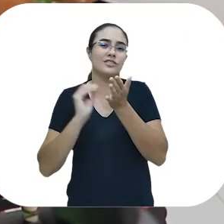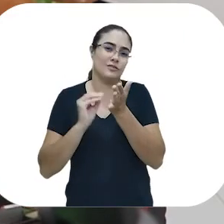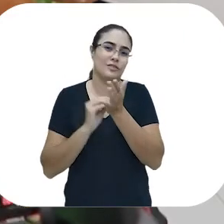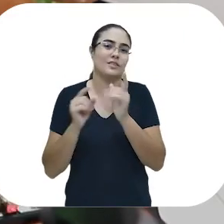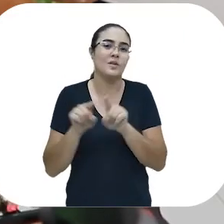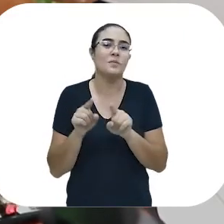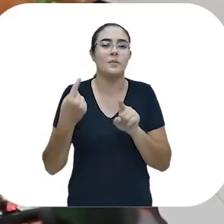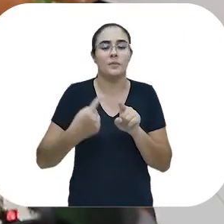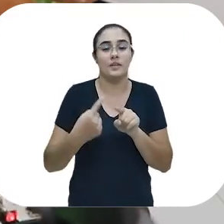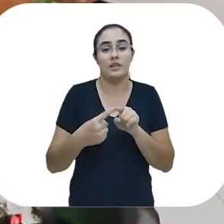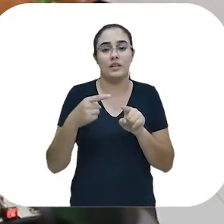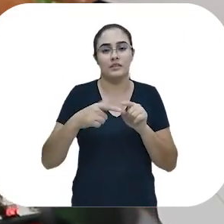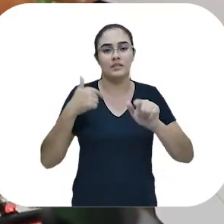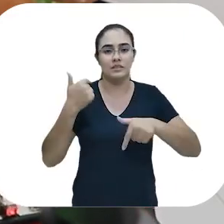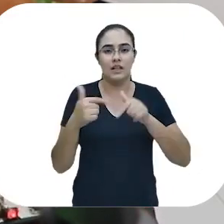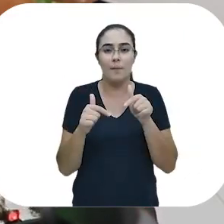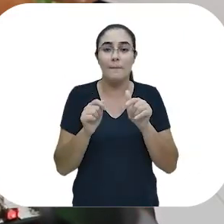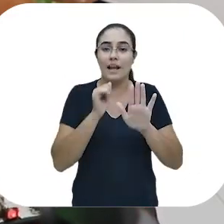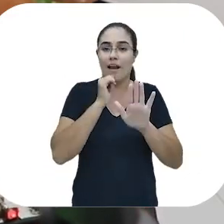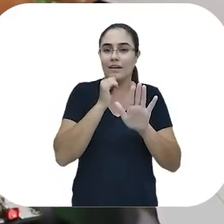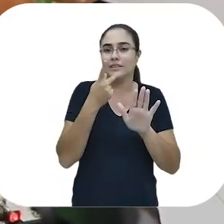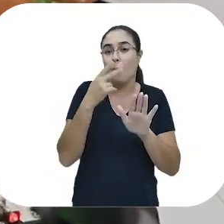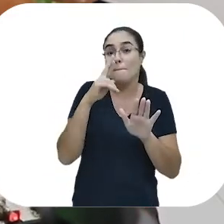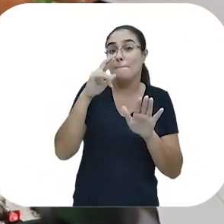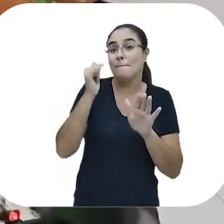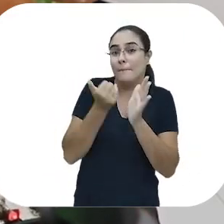é um pré-lançamento do que eu quero fazer ao longo do ano,